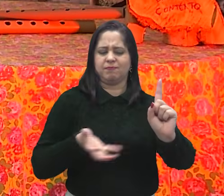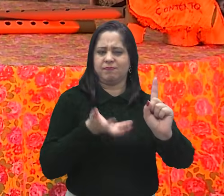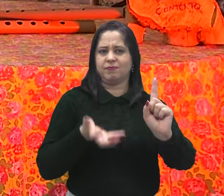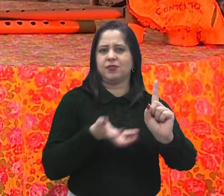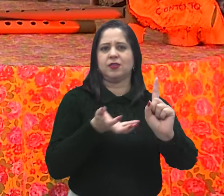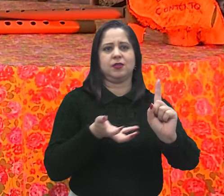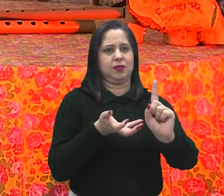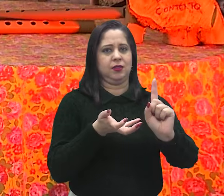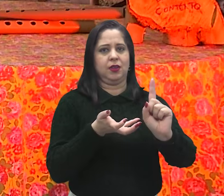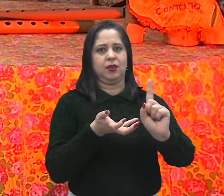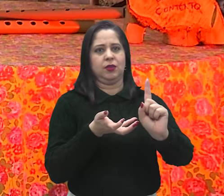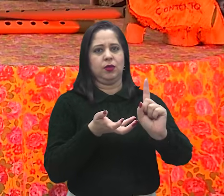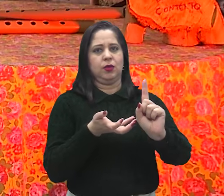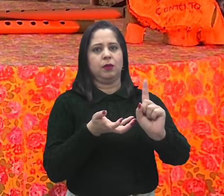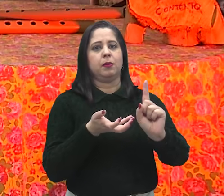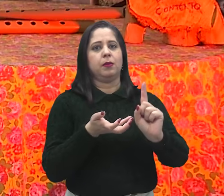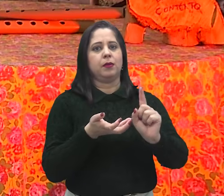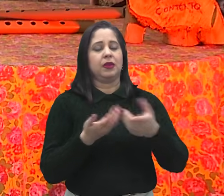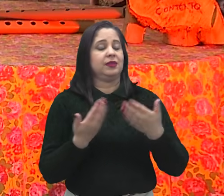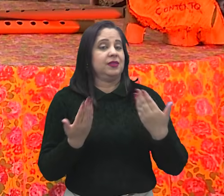comunitária. Para mim é